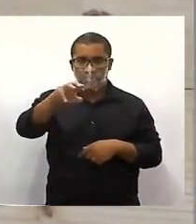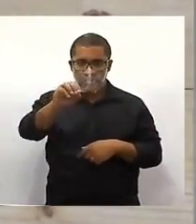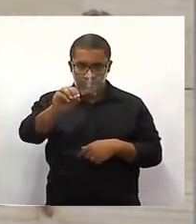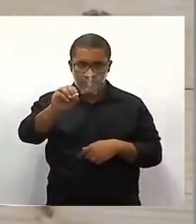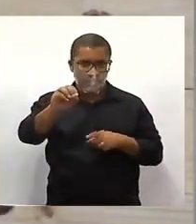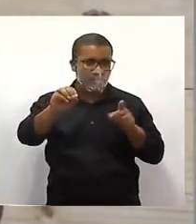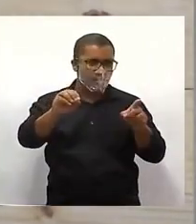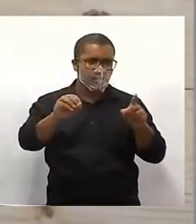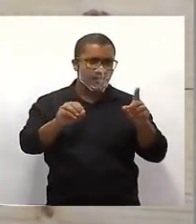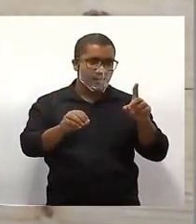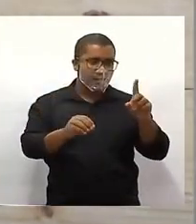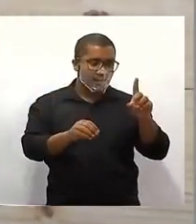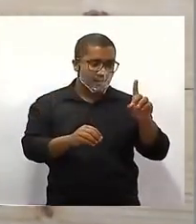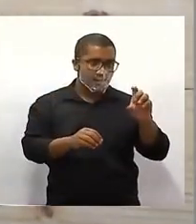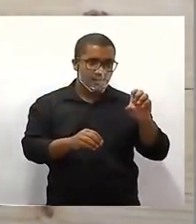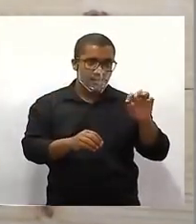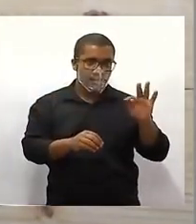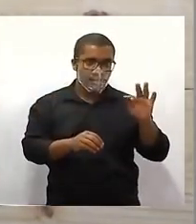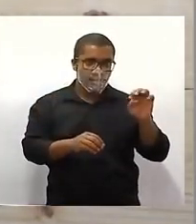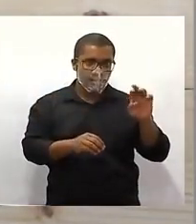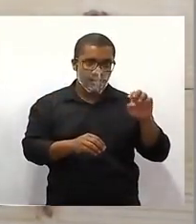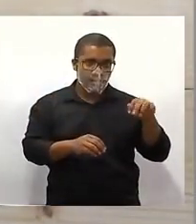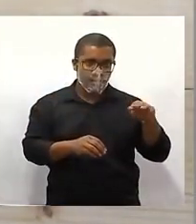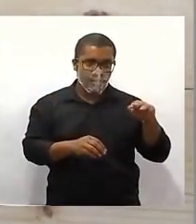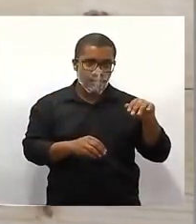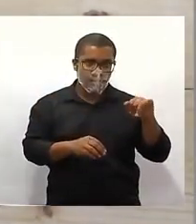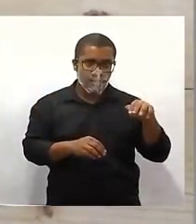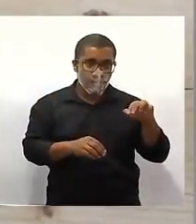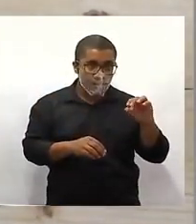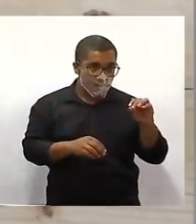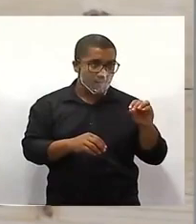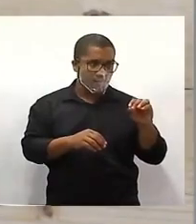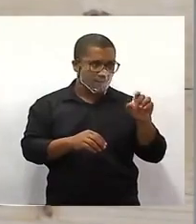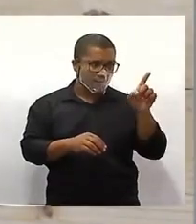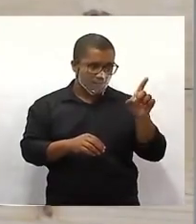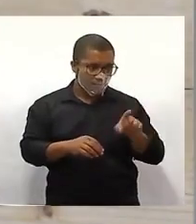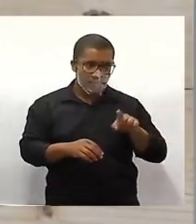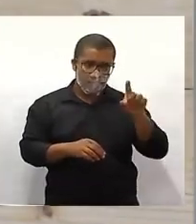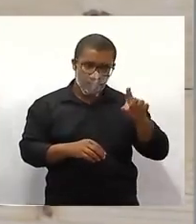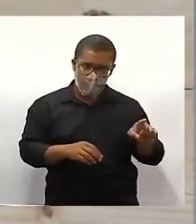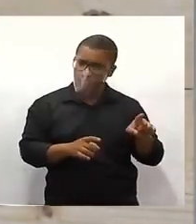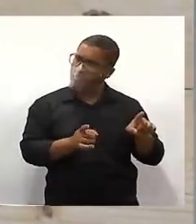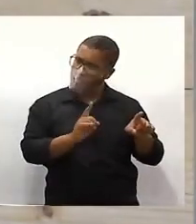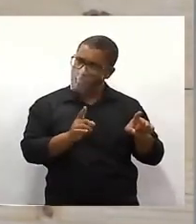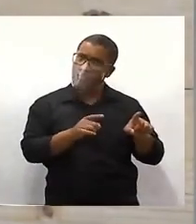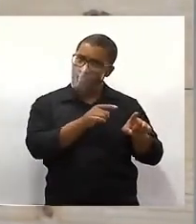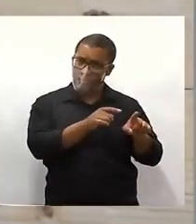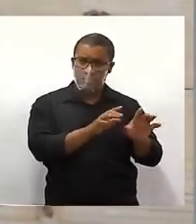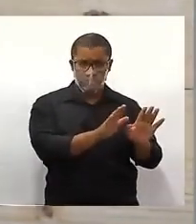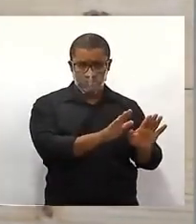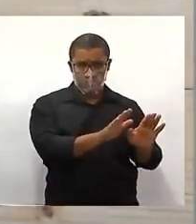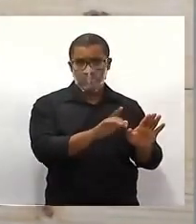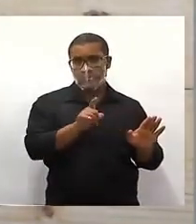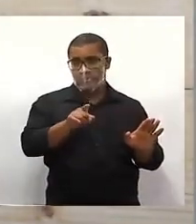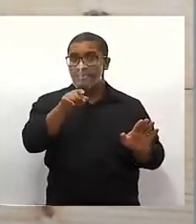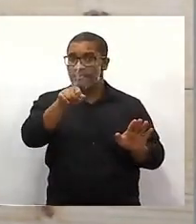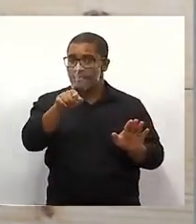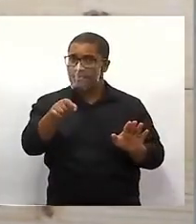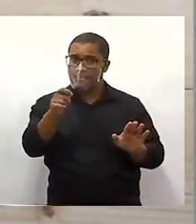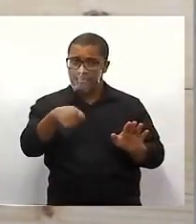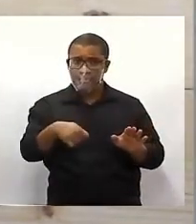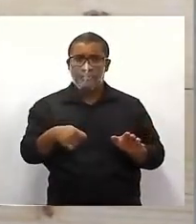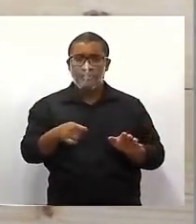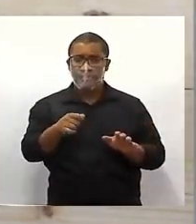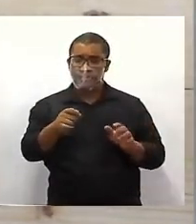determinismo. Logicamente, o determinismo tem alguma fundamentação. Entretanto, isso não